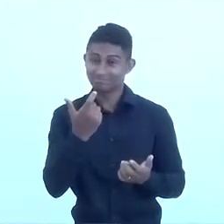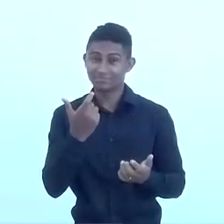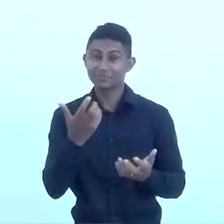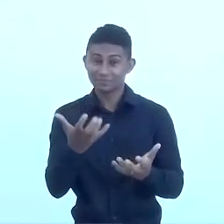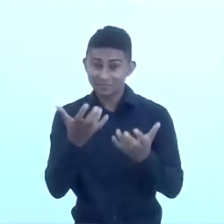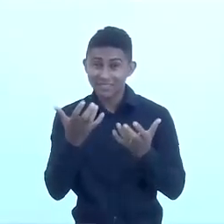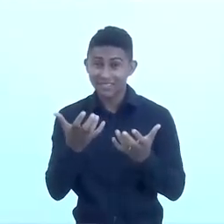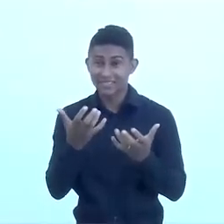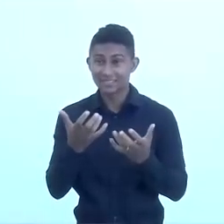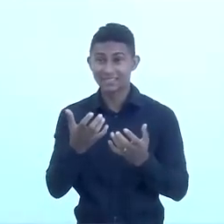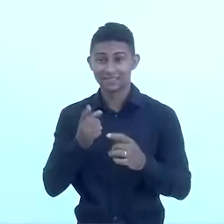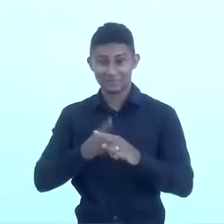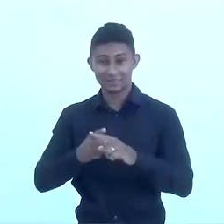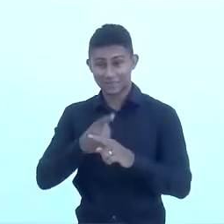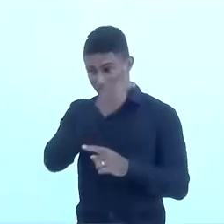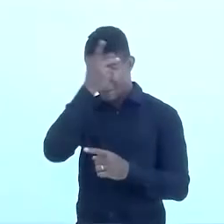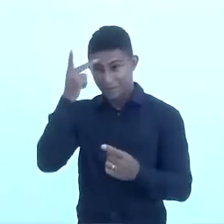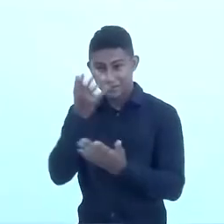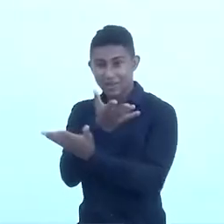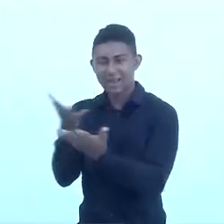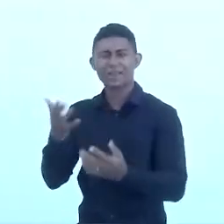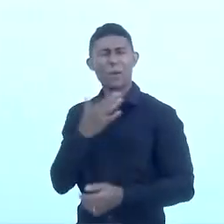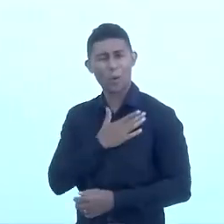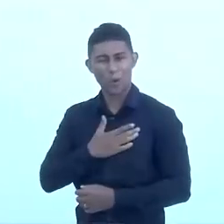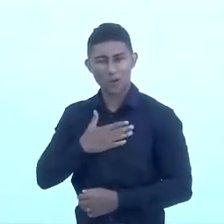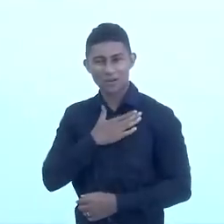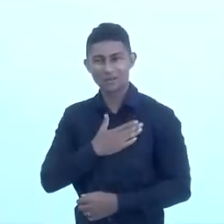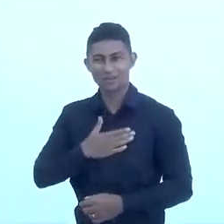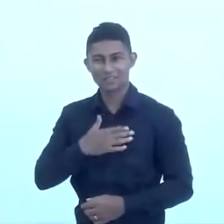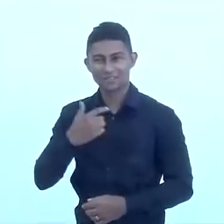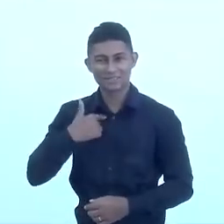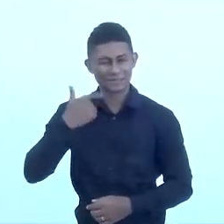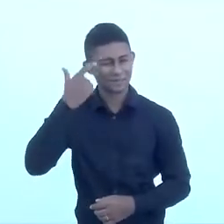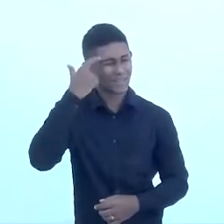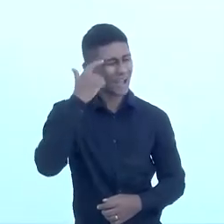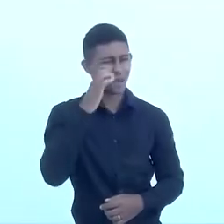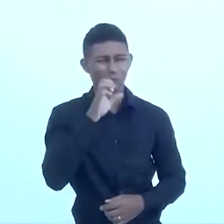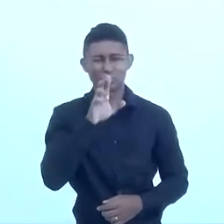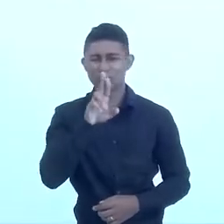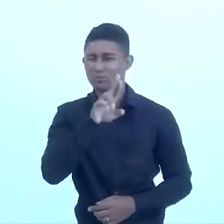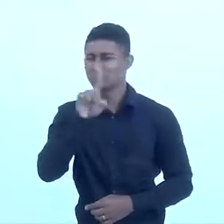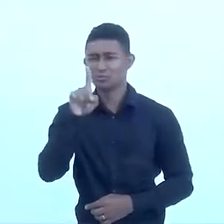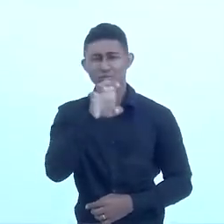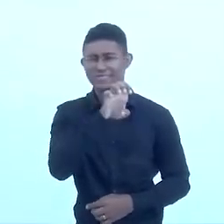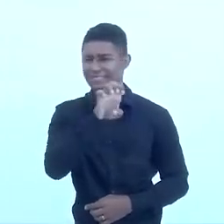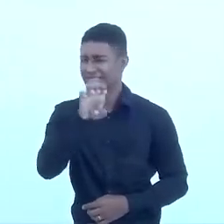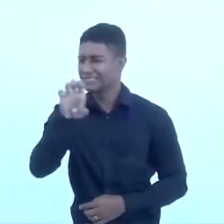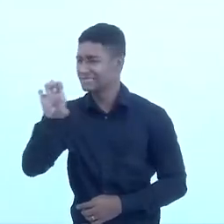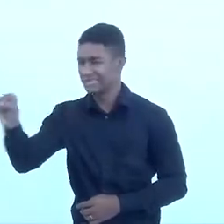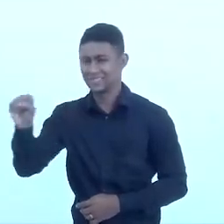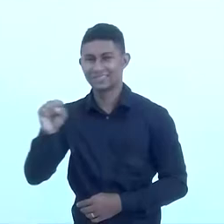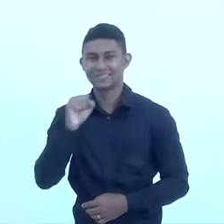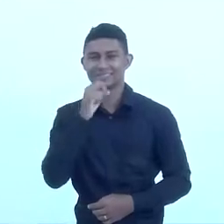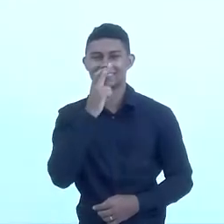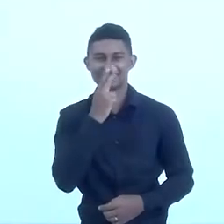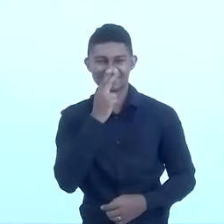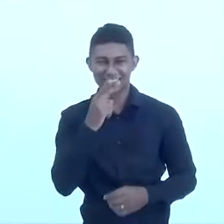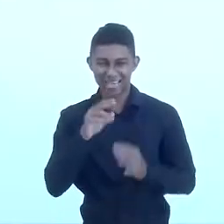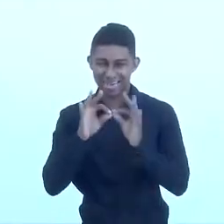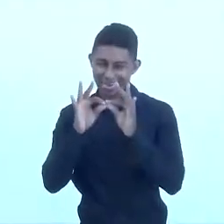de injeção, de descontrole no espectador. Então, é cruzes. Aí, é